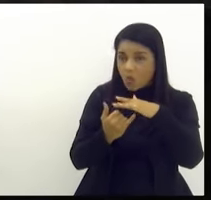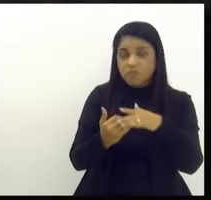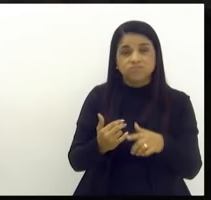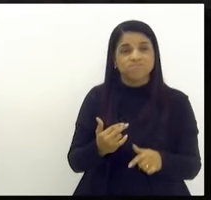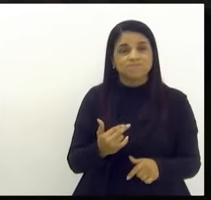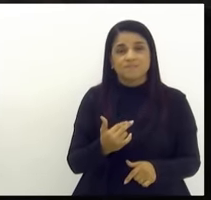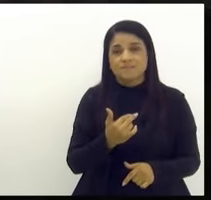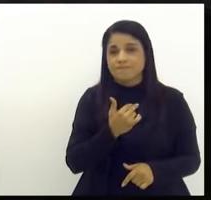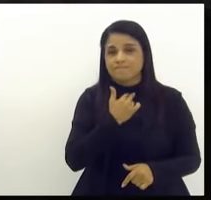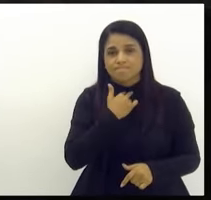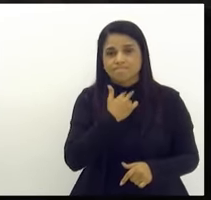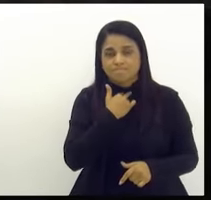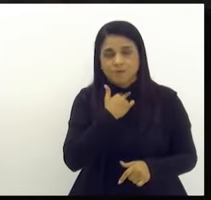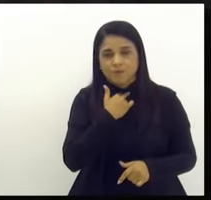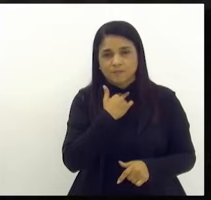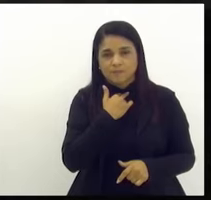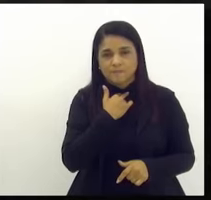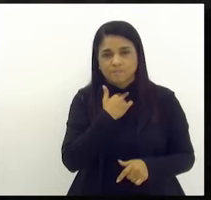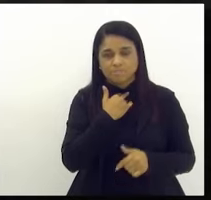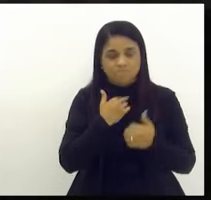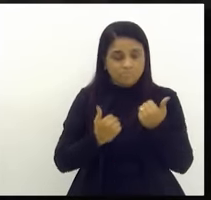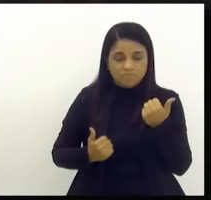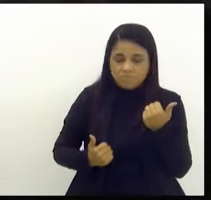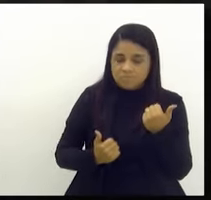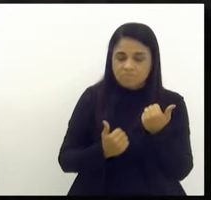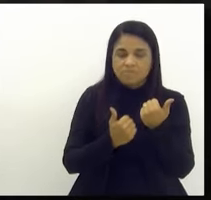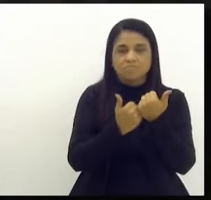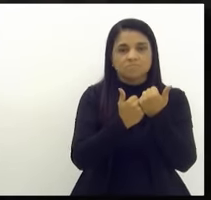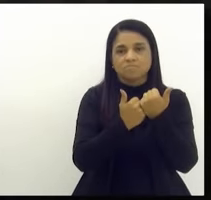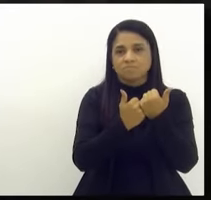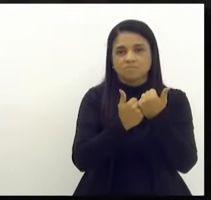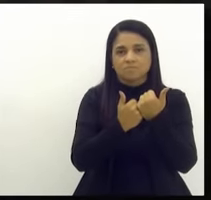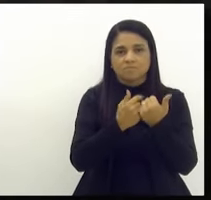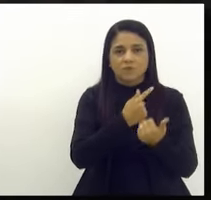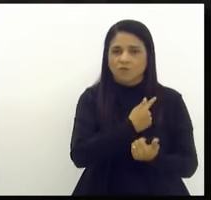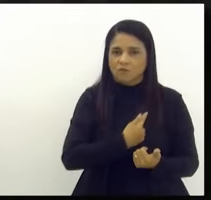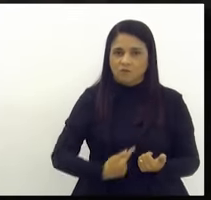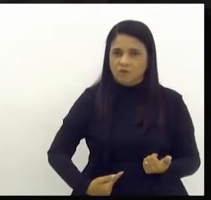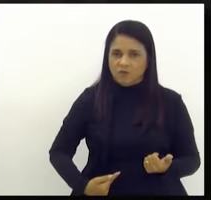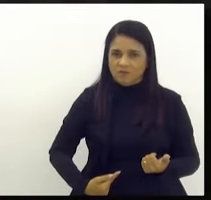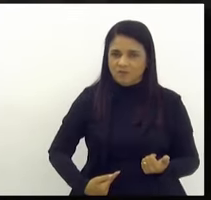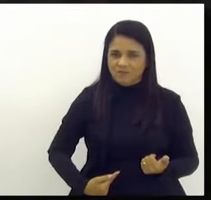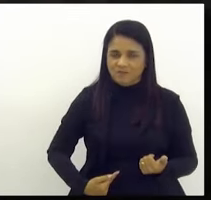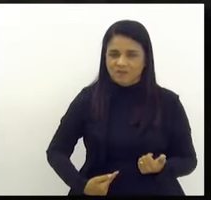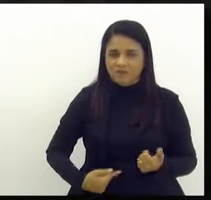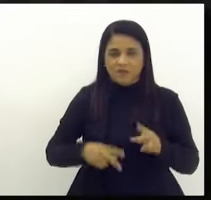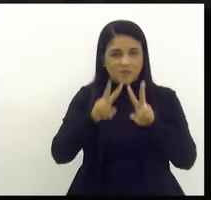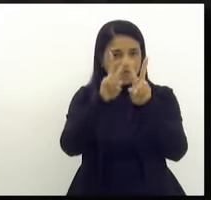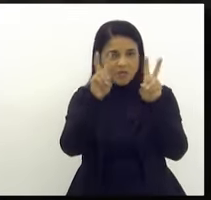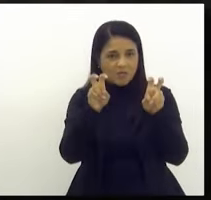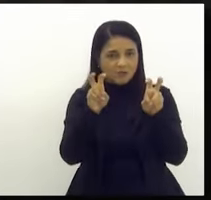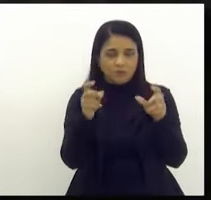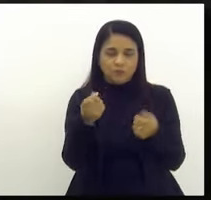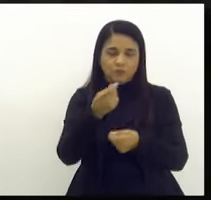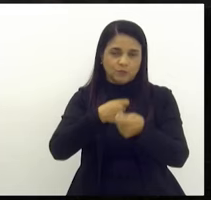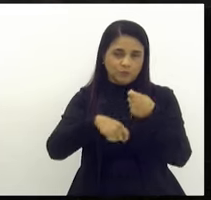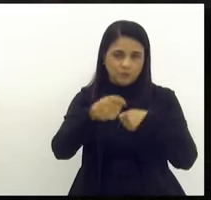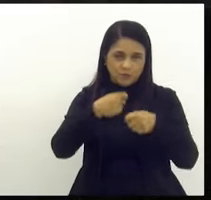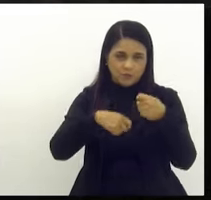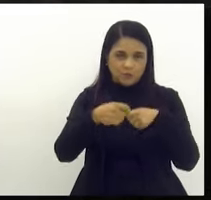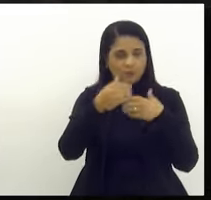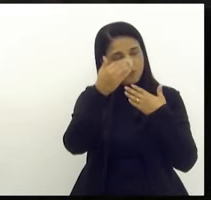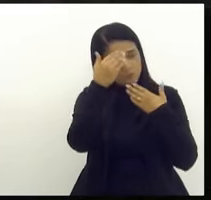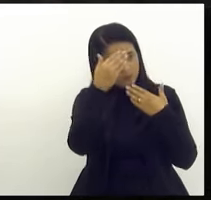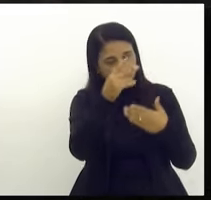deve ser linha auxiliar do governo em especial em assuntos econômicos muito obrigada